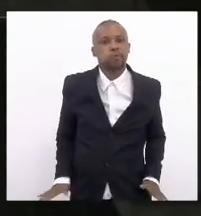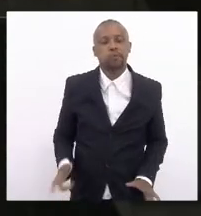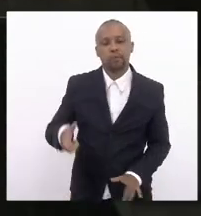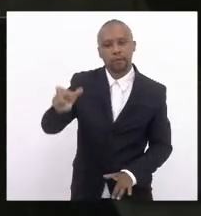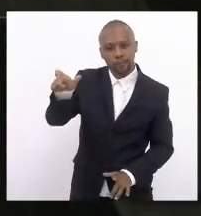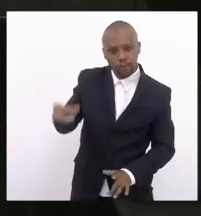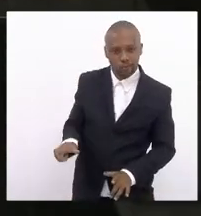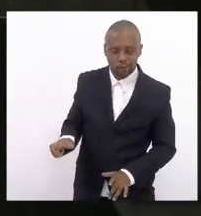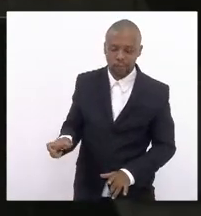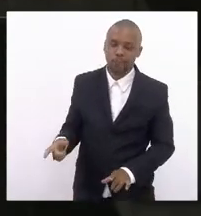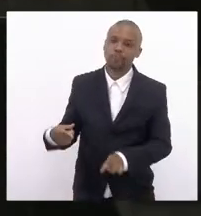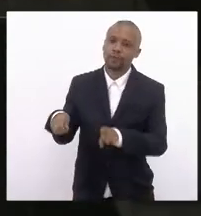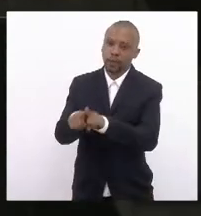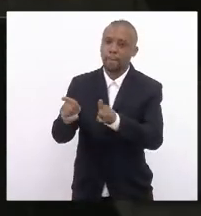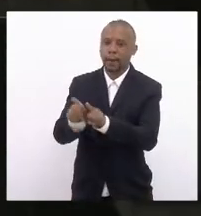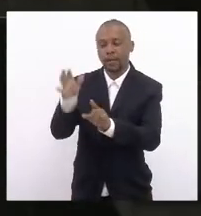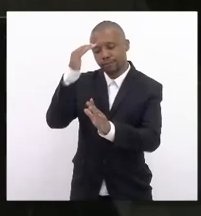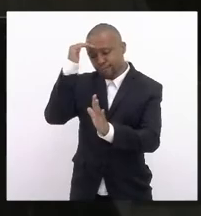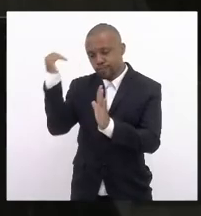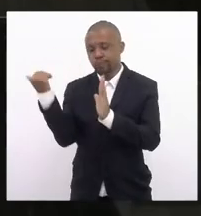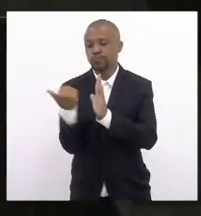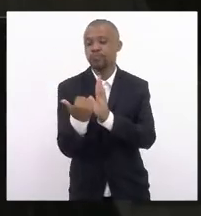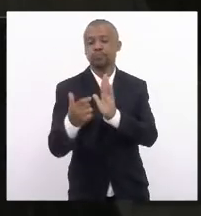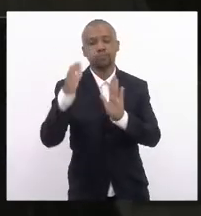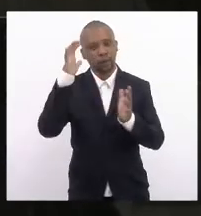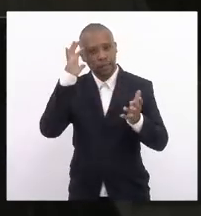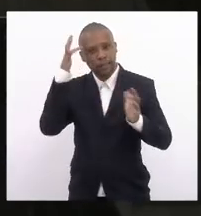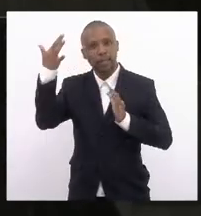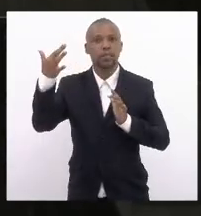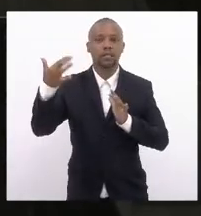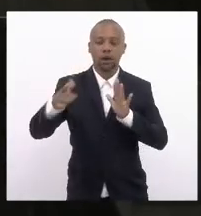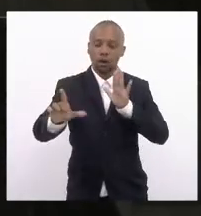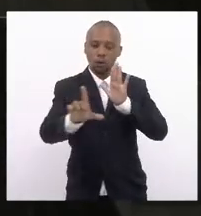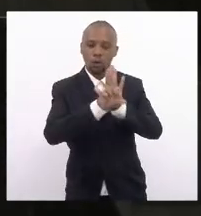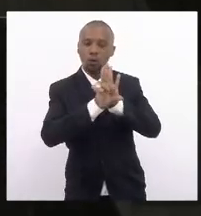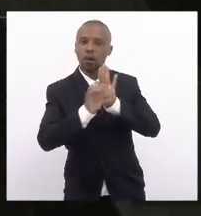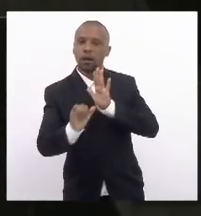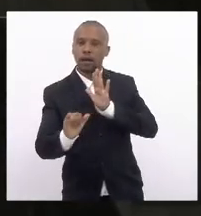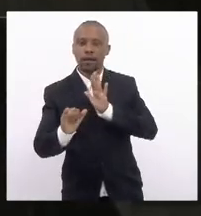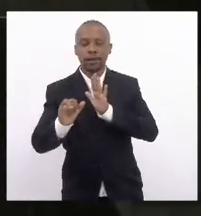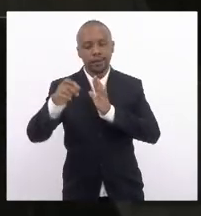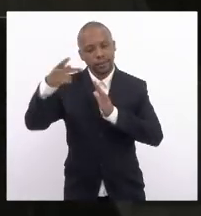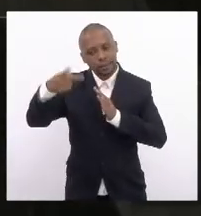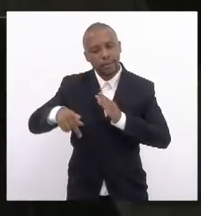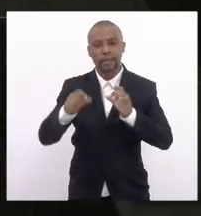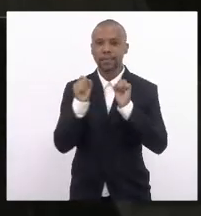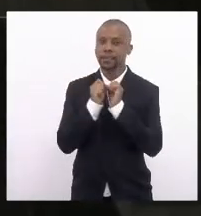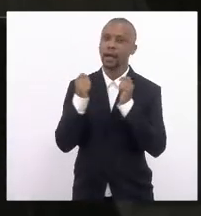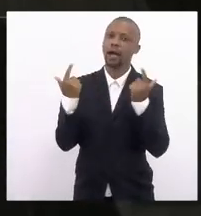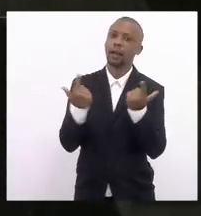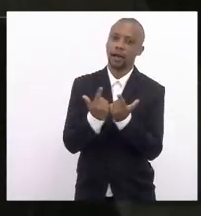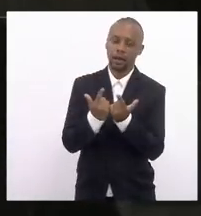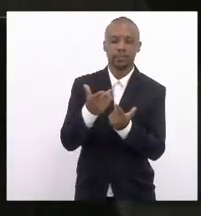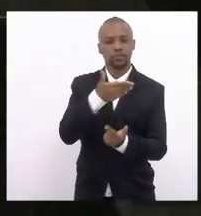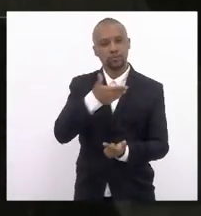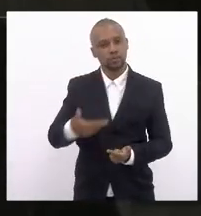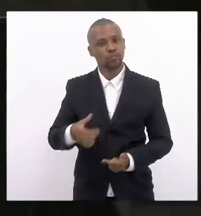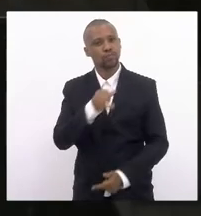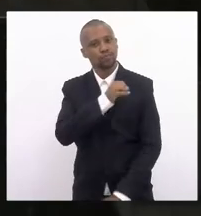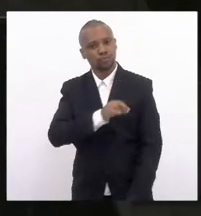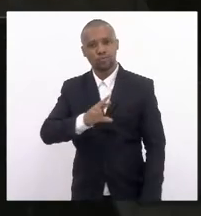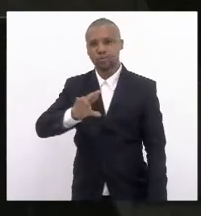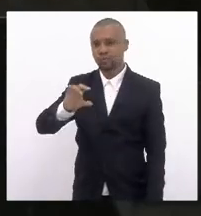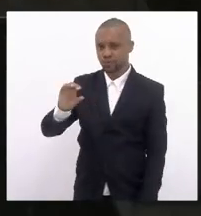também cumpra a decisão legal do Poder Legislativo do Estado do Rio